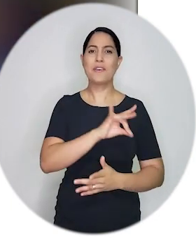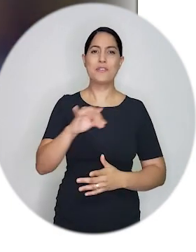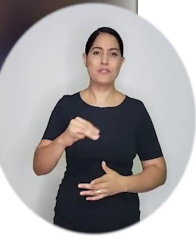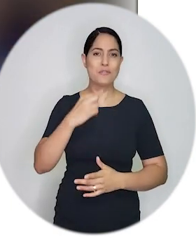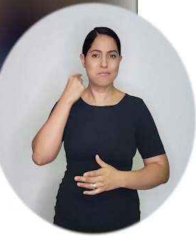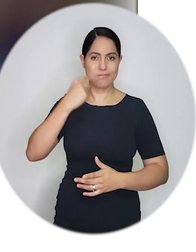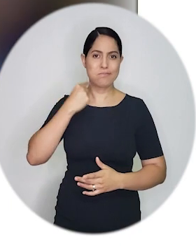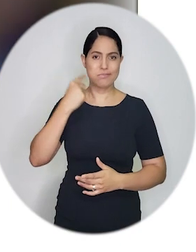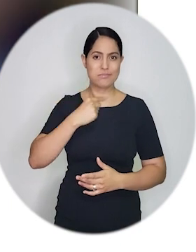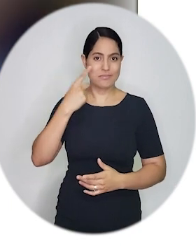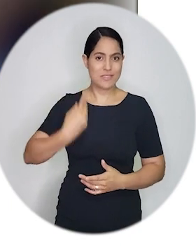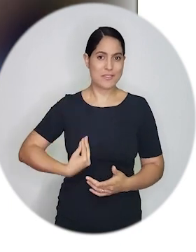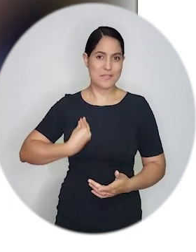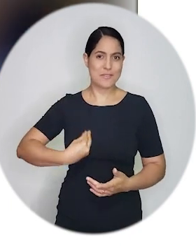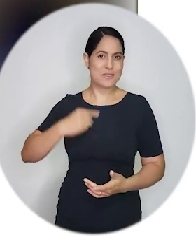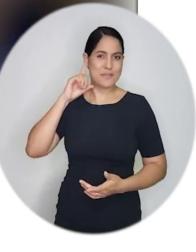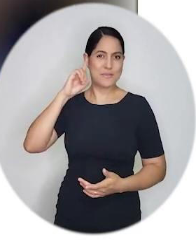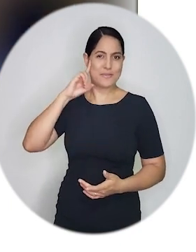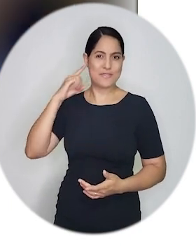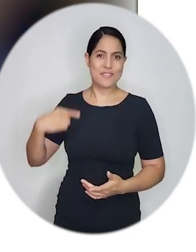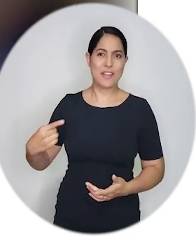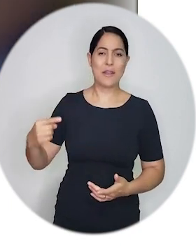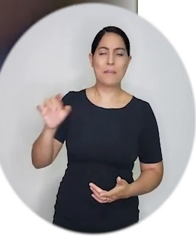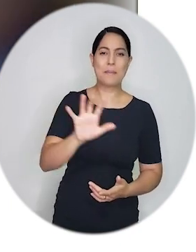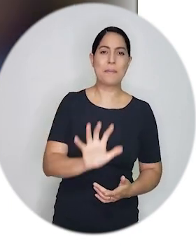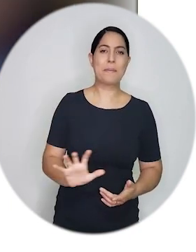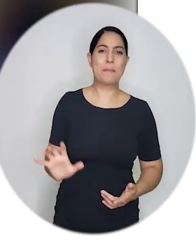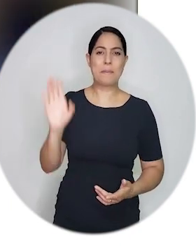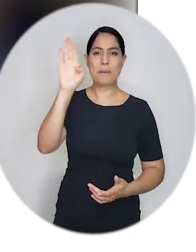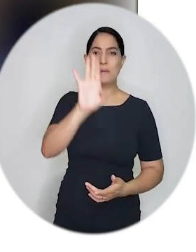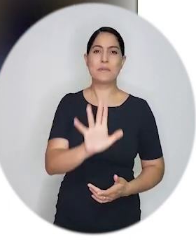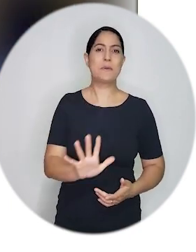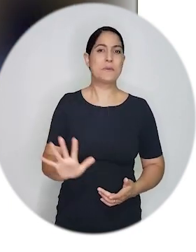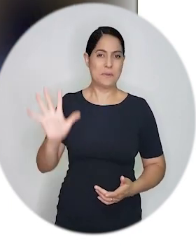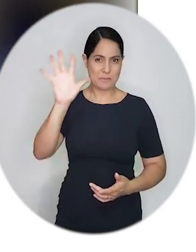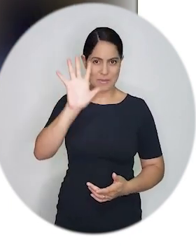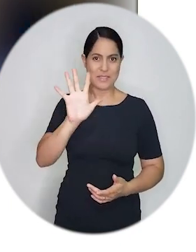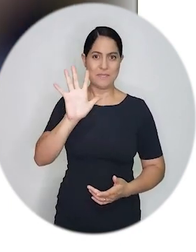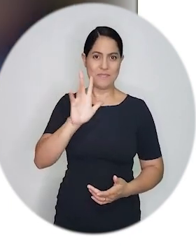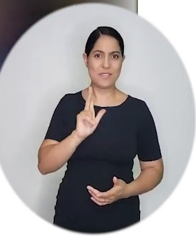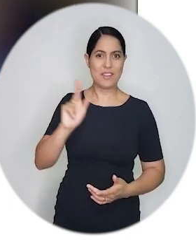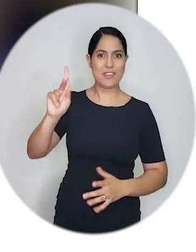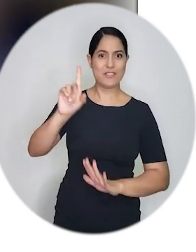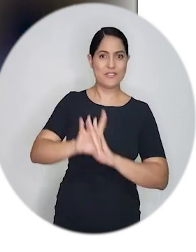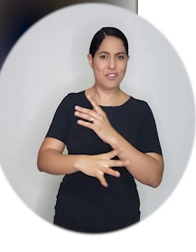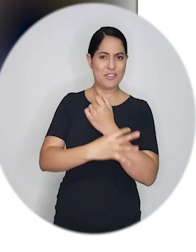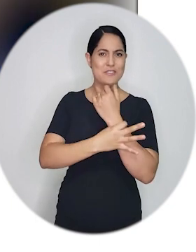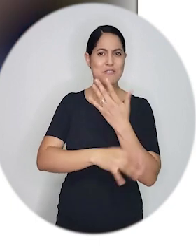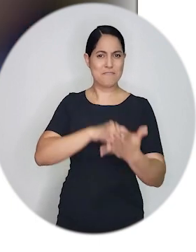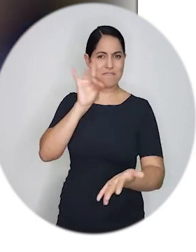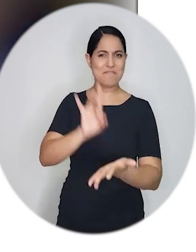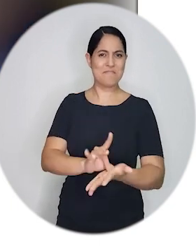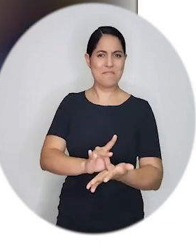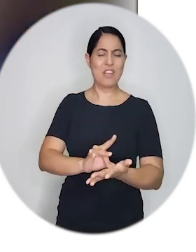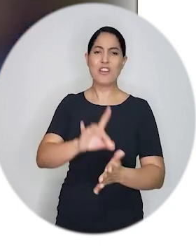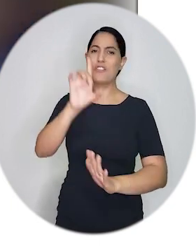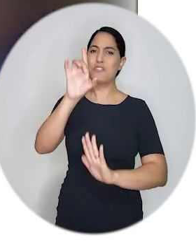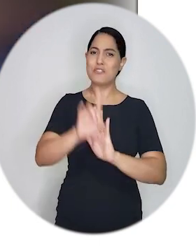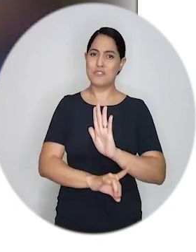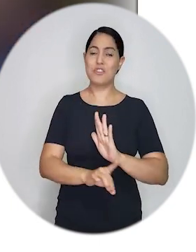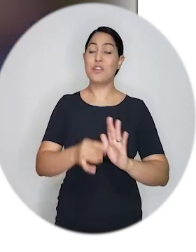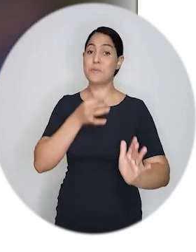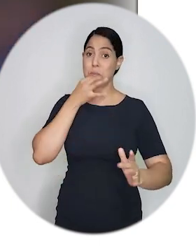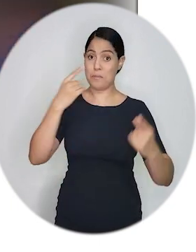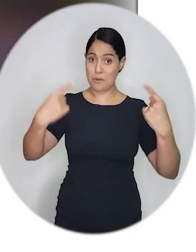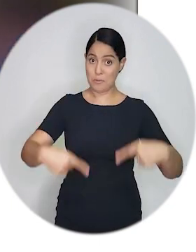o Dia de Advogados e Advogadas que estão cotidianamente em todos os cantos desse país, assegurando os direitos,